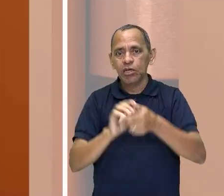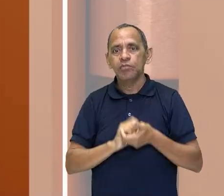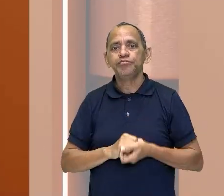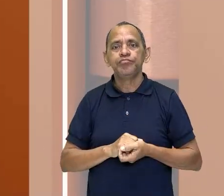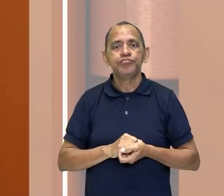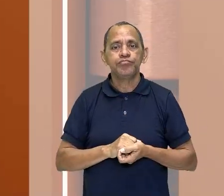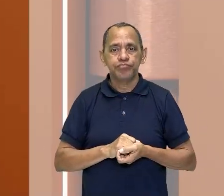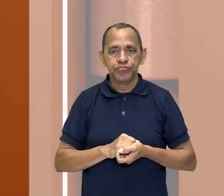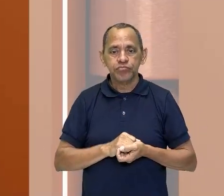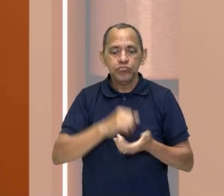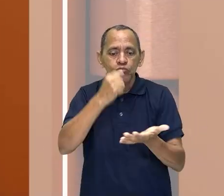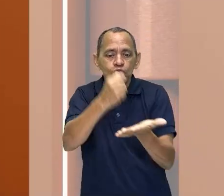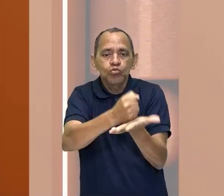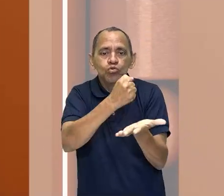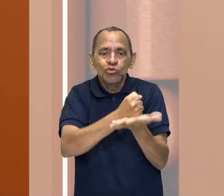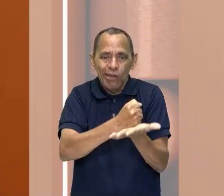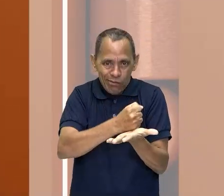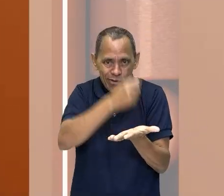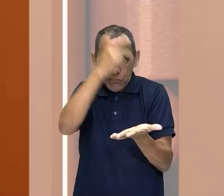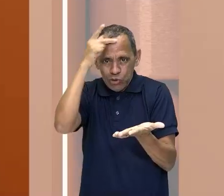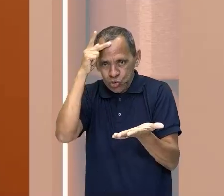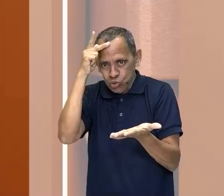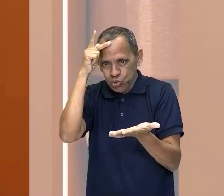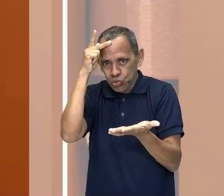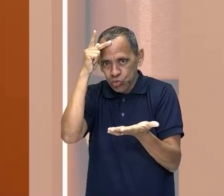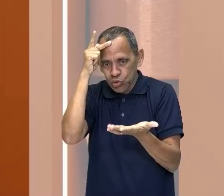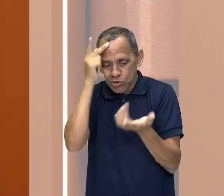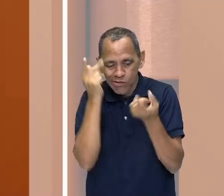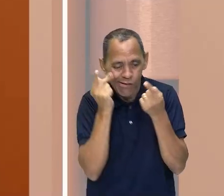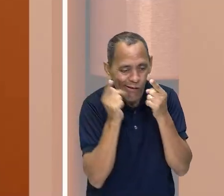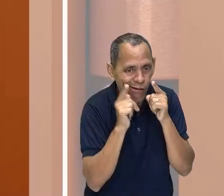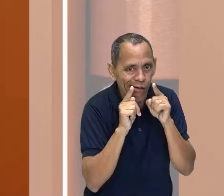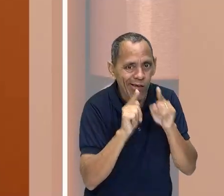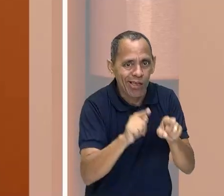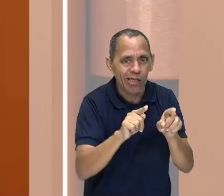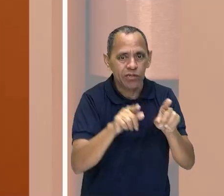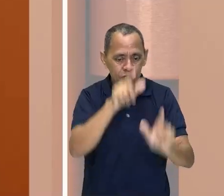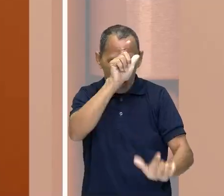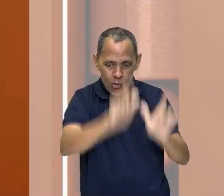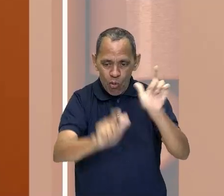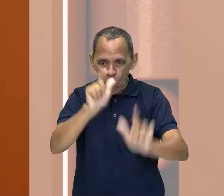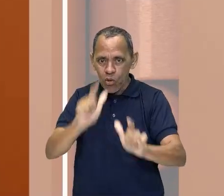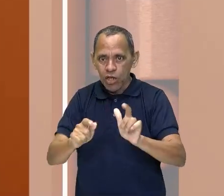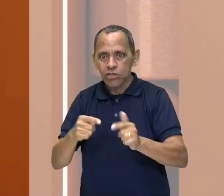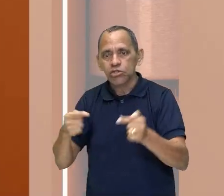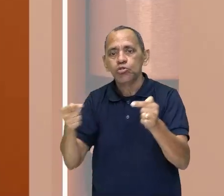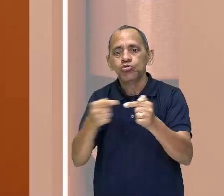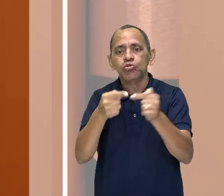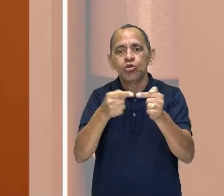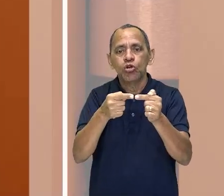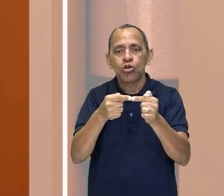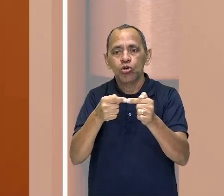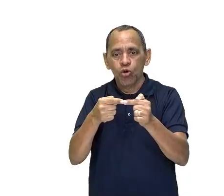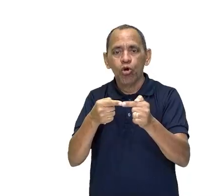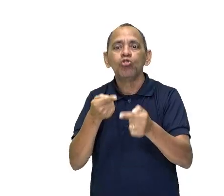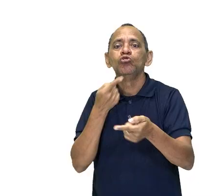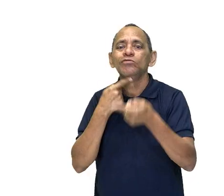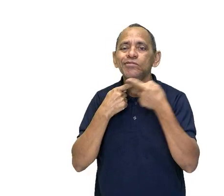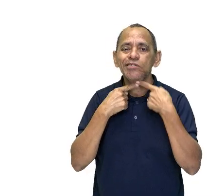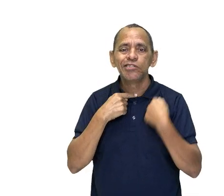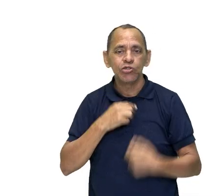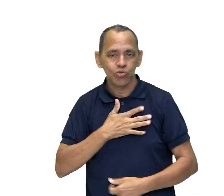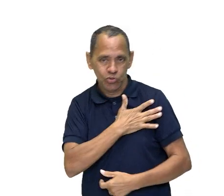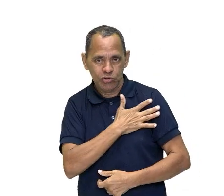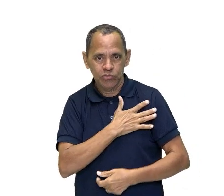que pressionava o eleitor a votar de acordo com a vontade do coronel. Vamos ao texto, vamos